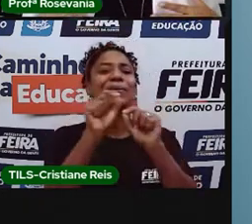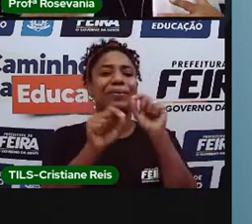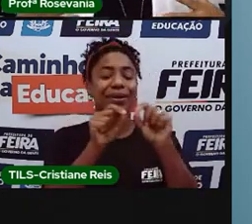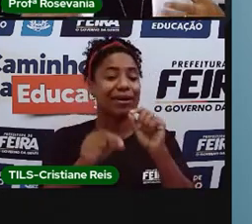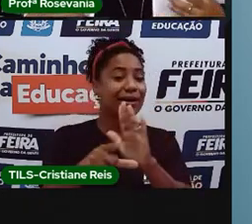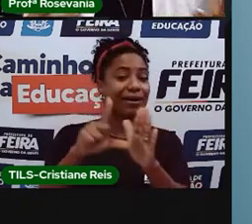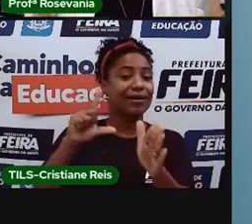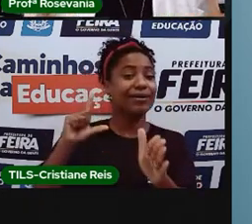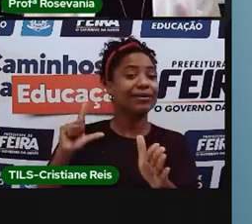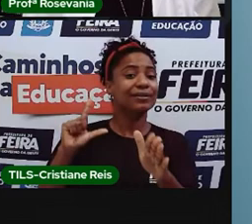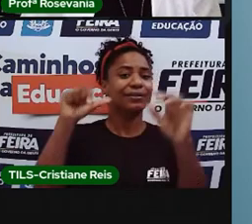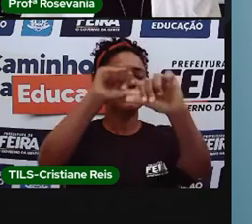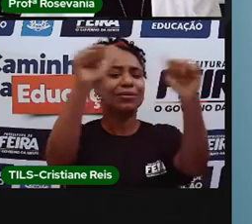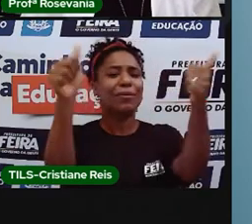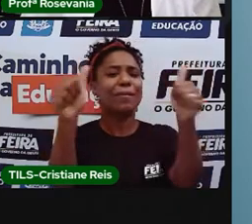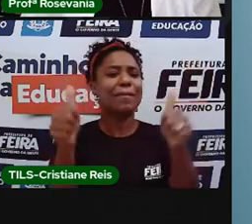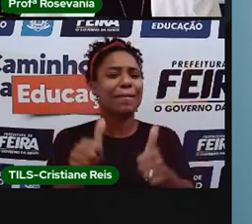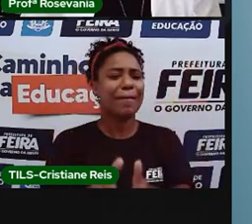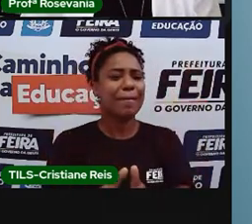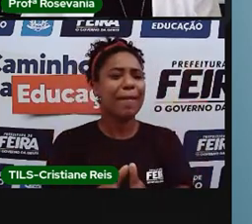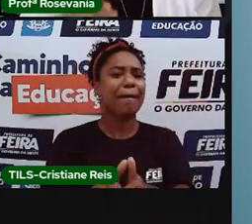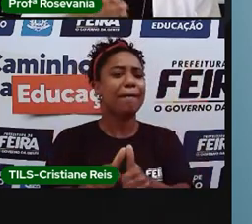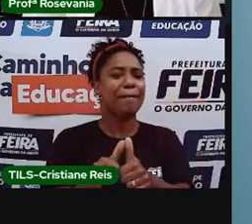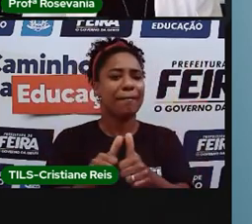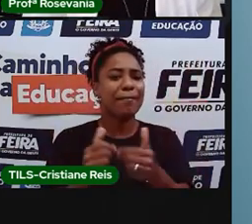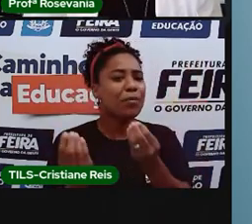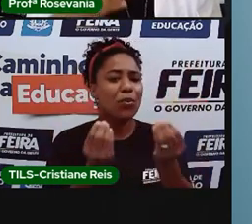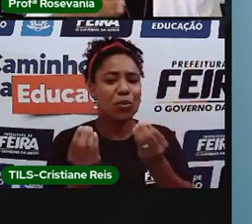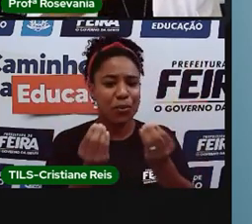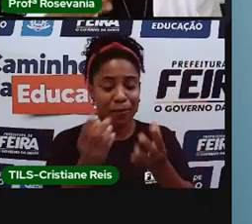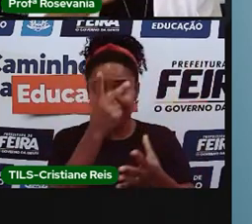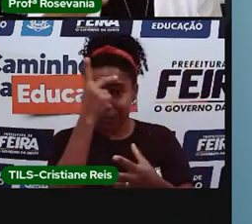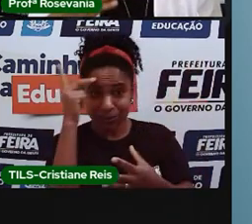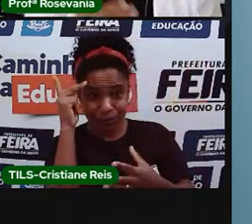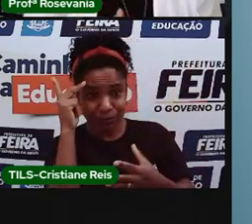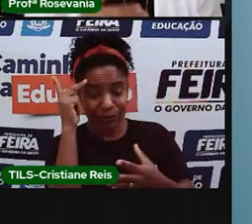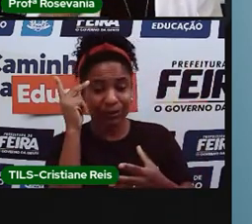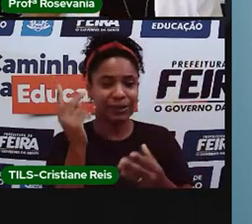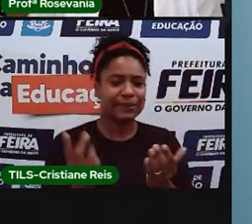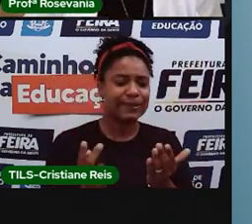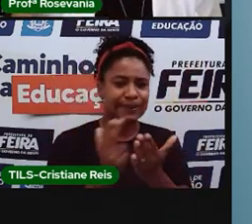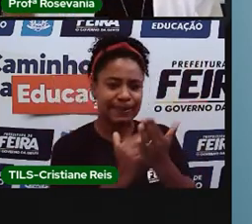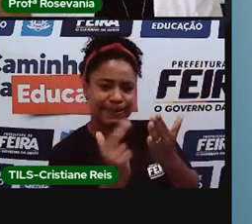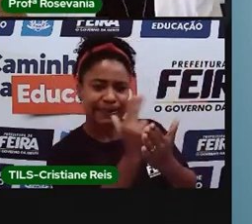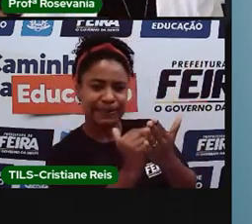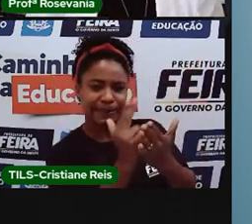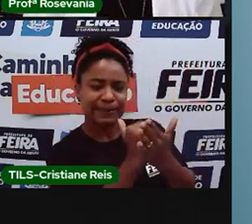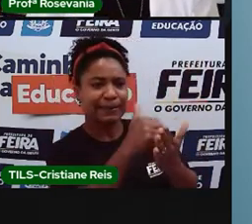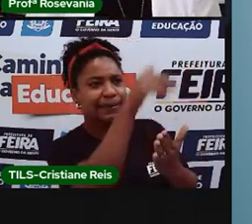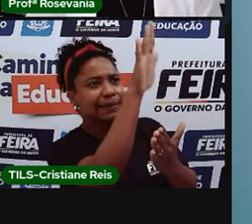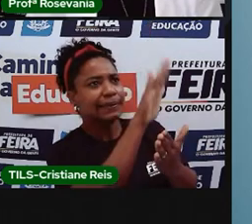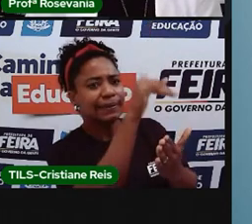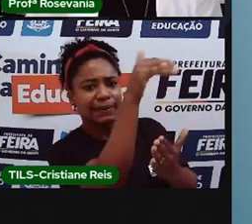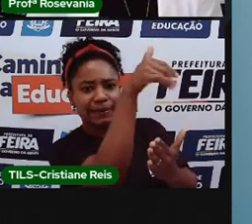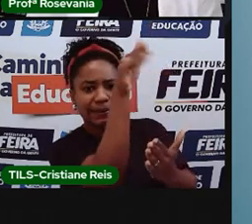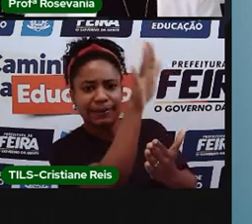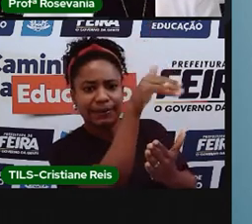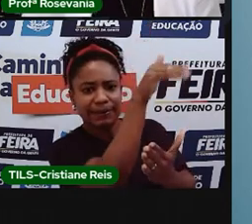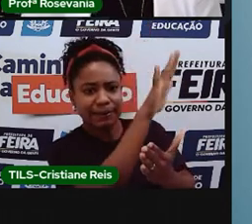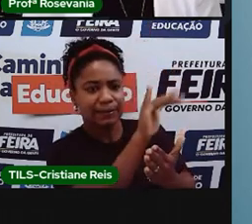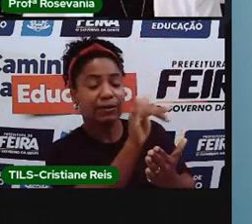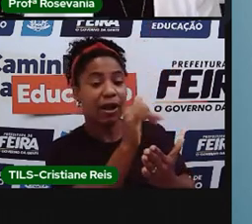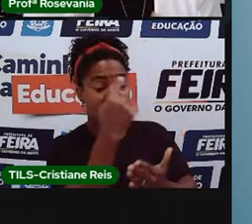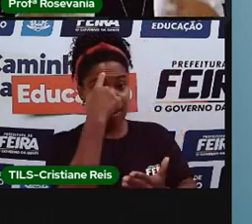é que as pessoas, né, elas lembravam, né, o que é que elas faziam para lembrar o local que elas já tinham